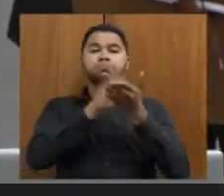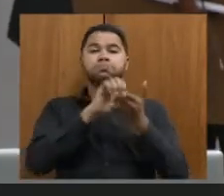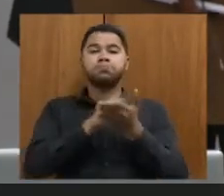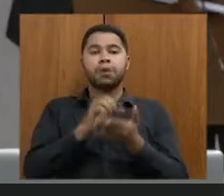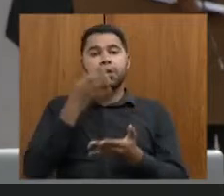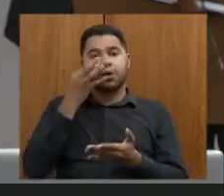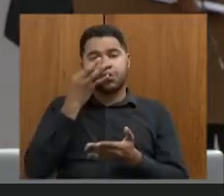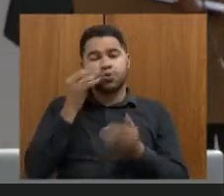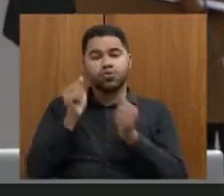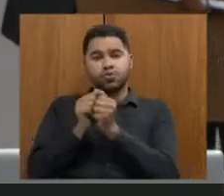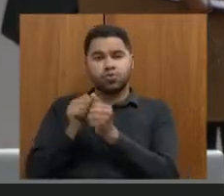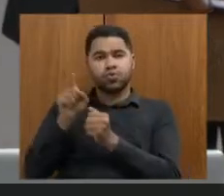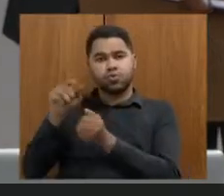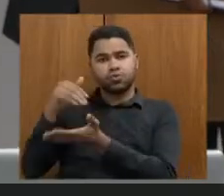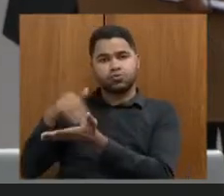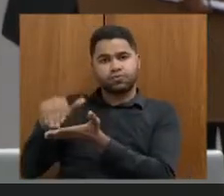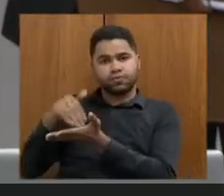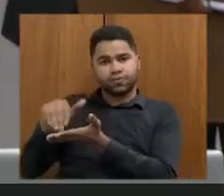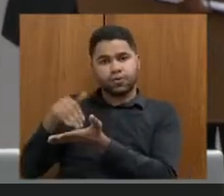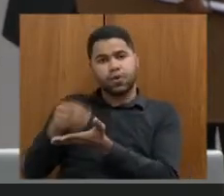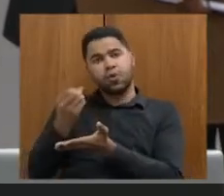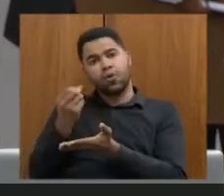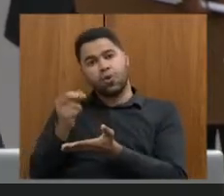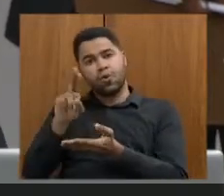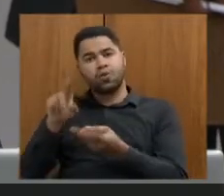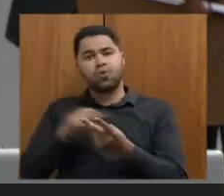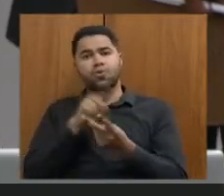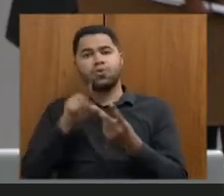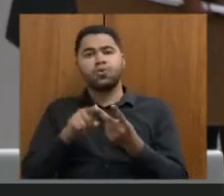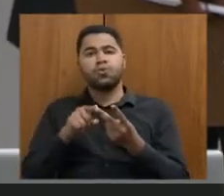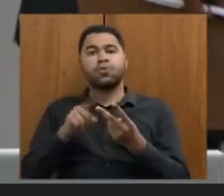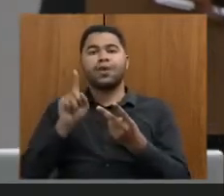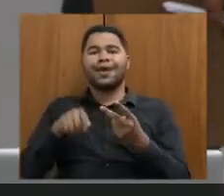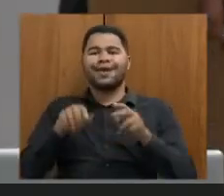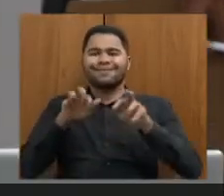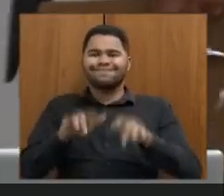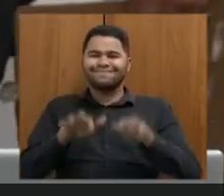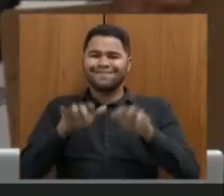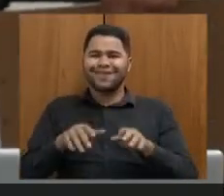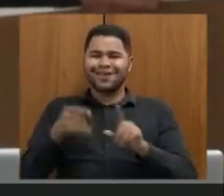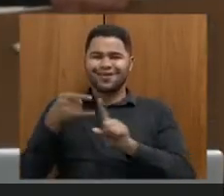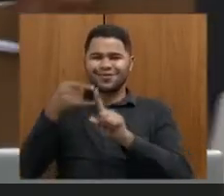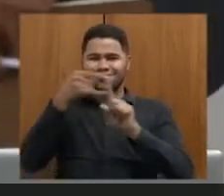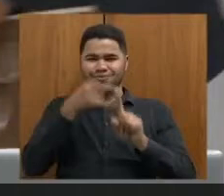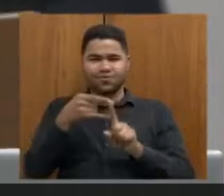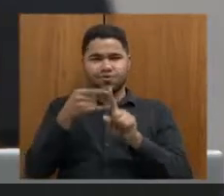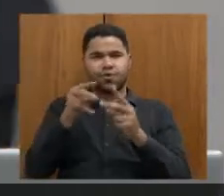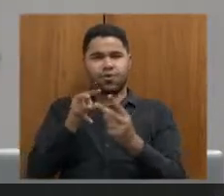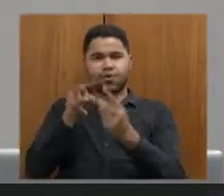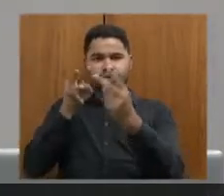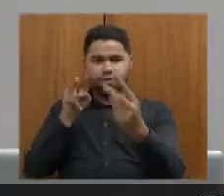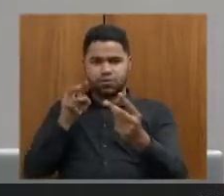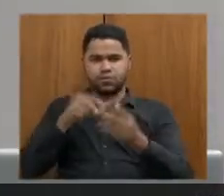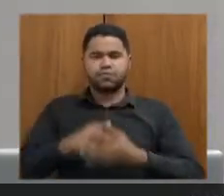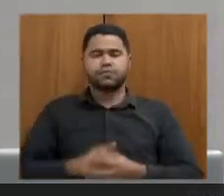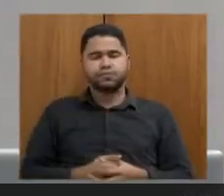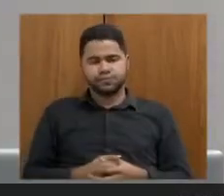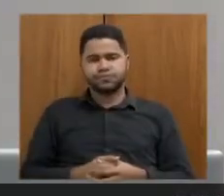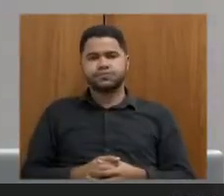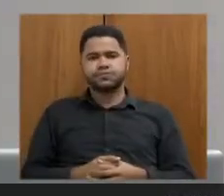pessoalmente junto assessoria da comissão ou pelo chat do zoom os que estiverem participando de forma